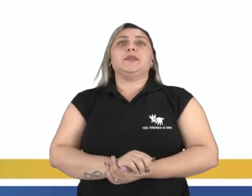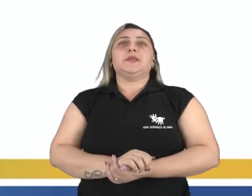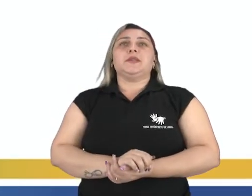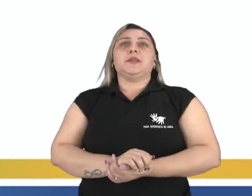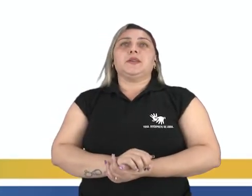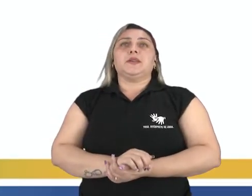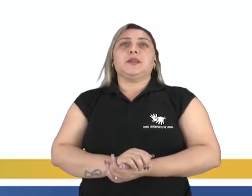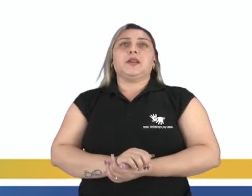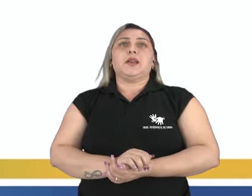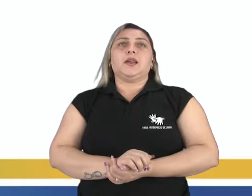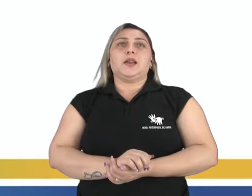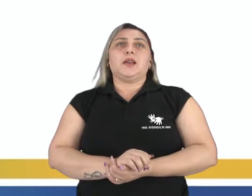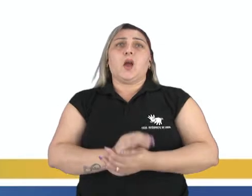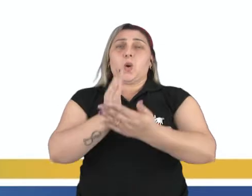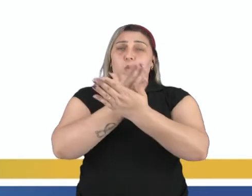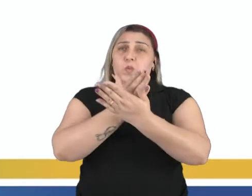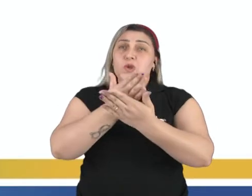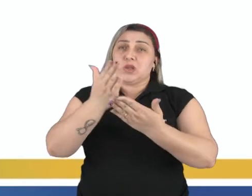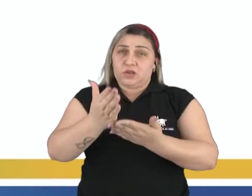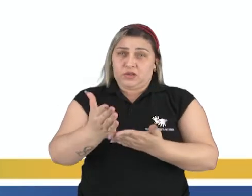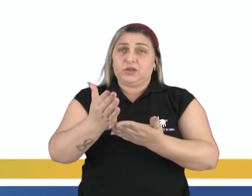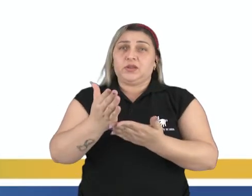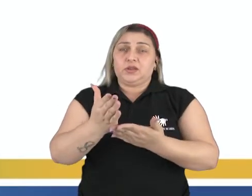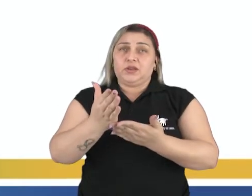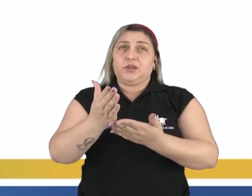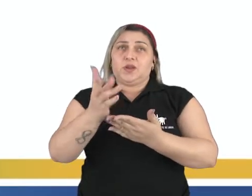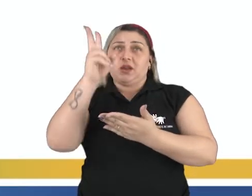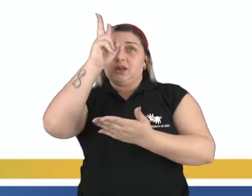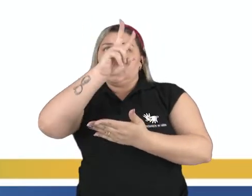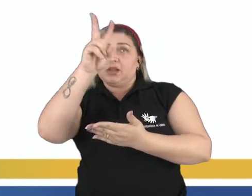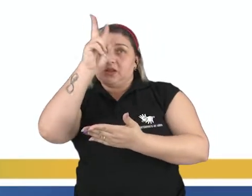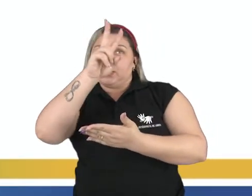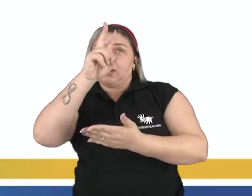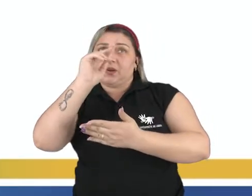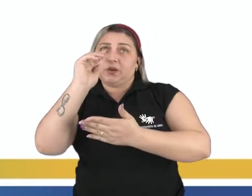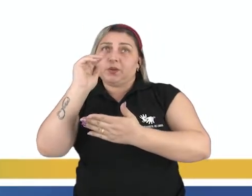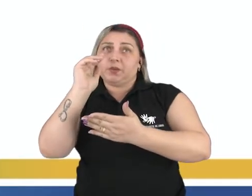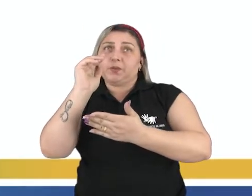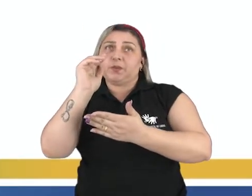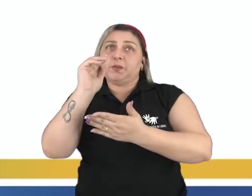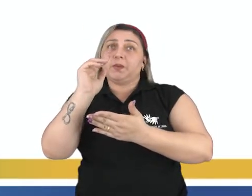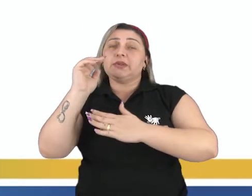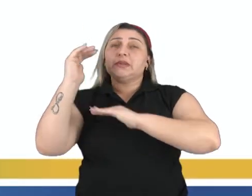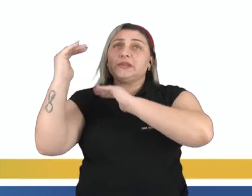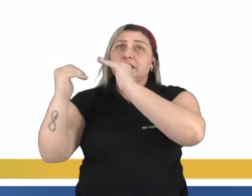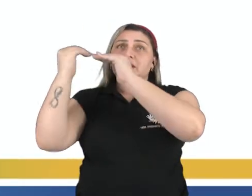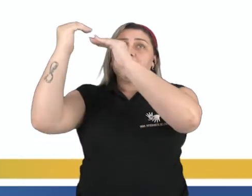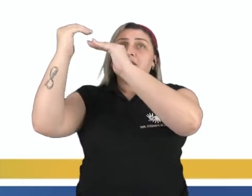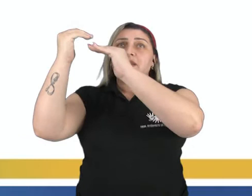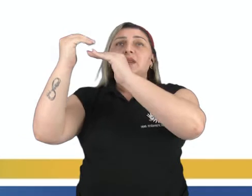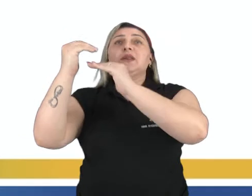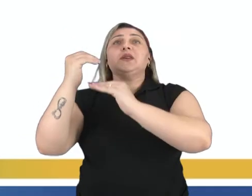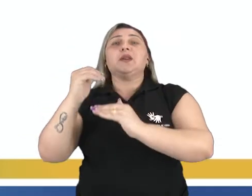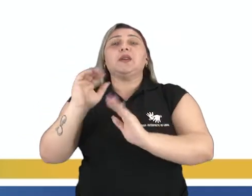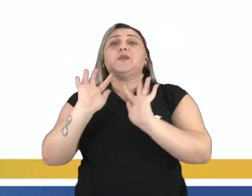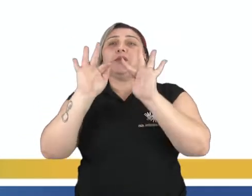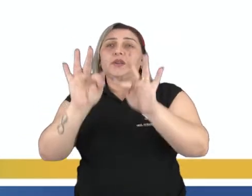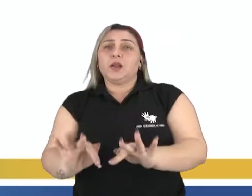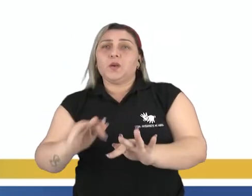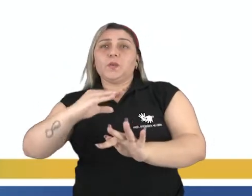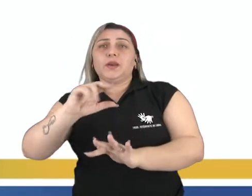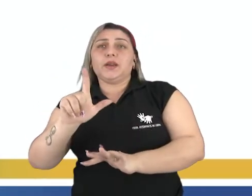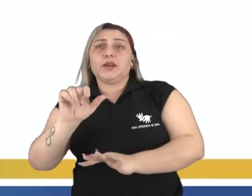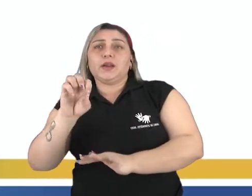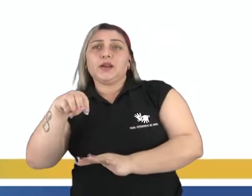o enredo que a Trama e ele tem início desenvolvimento Clínica clímax e desfecho